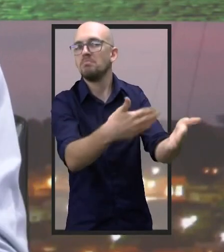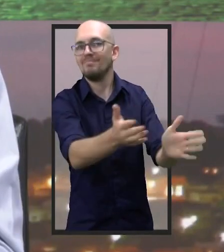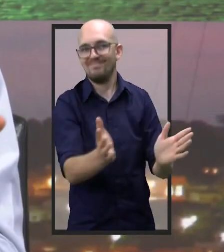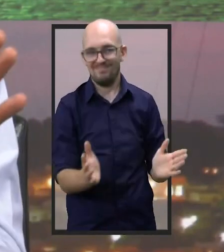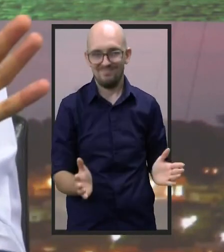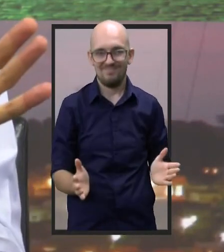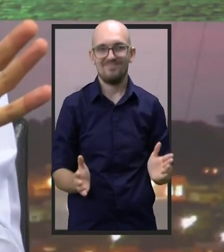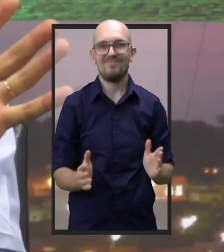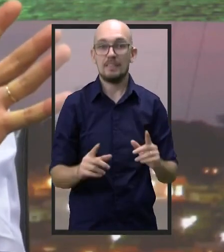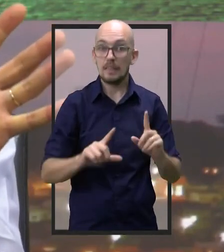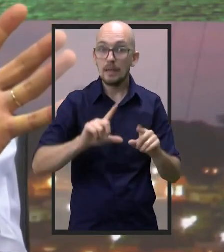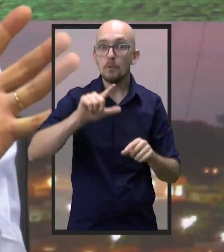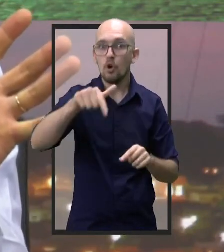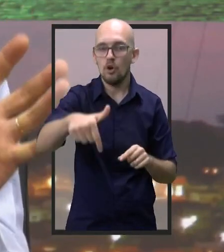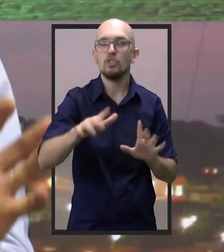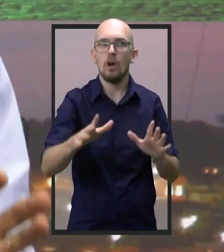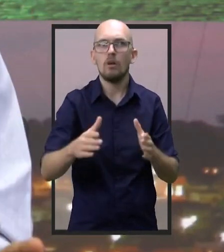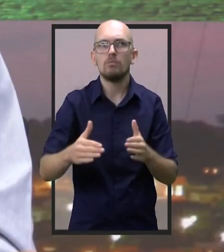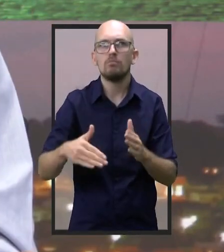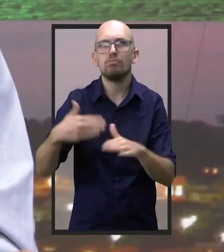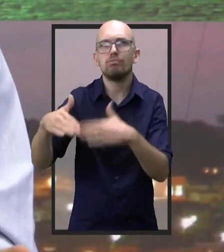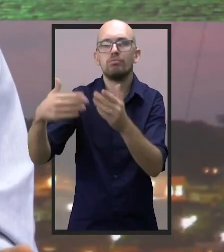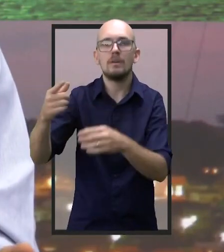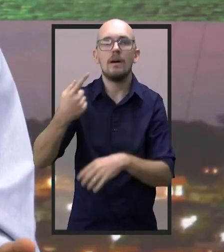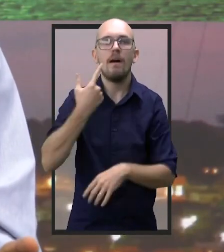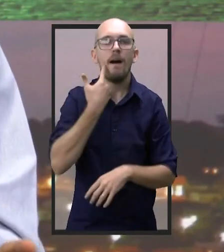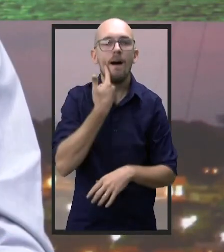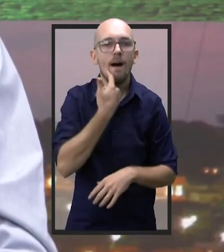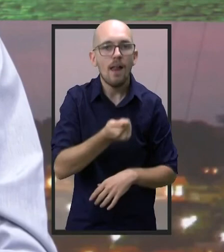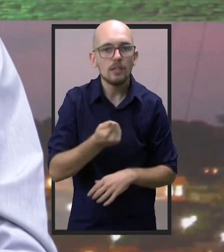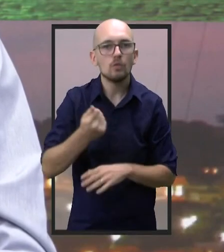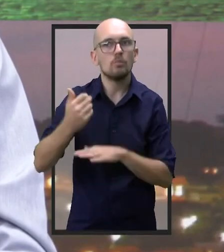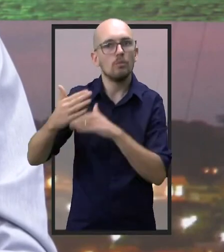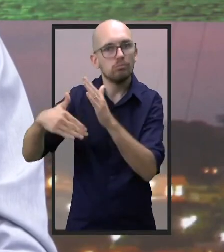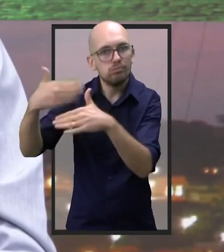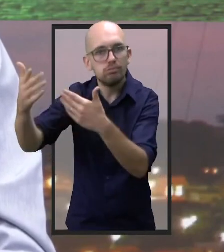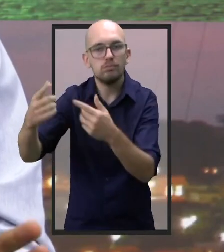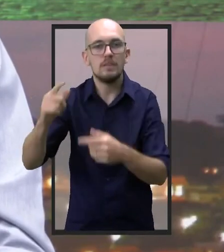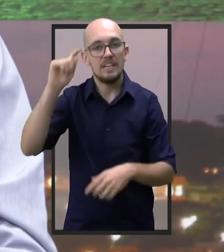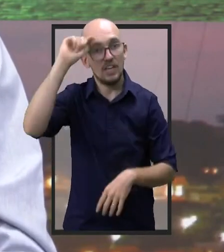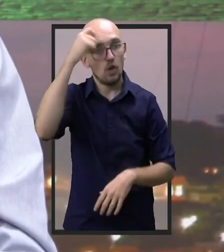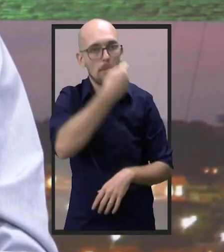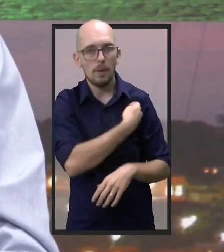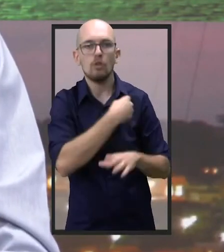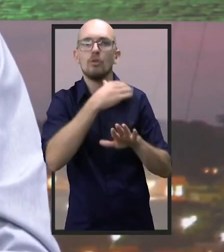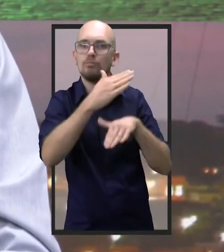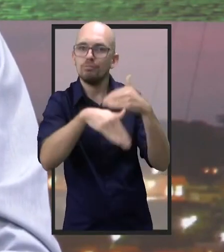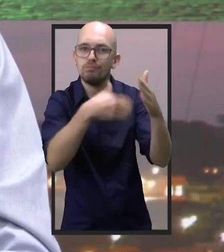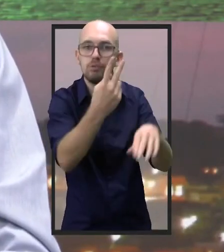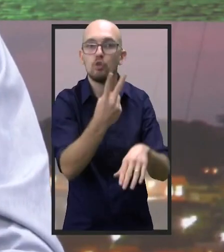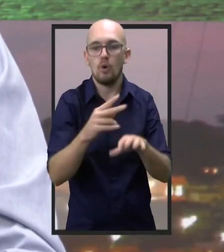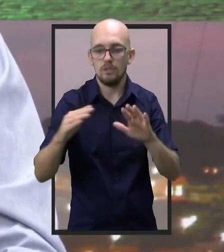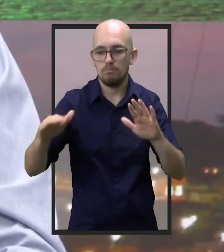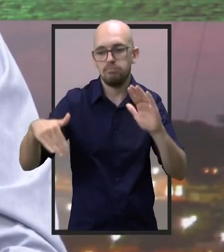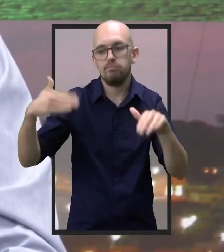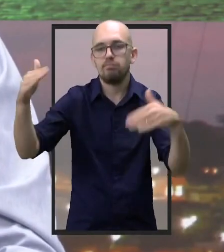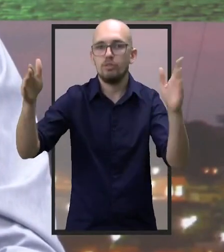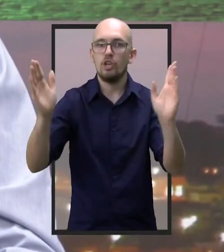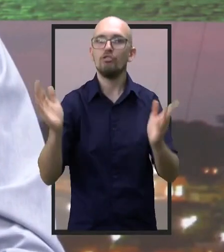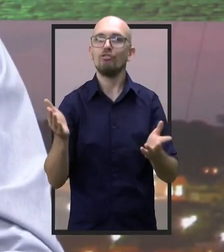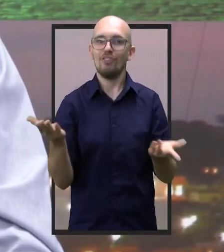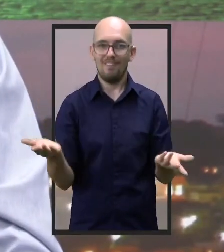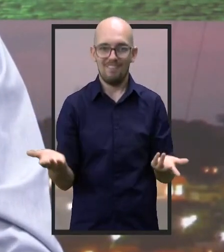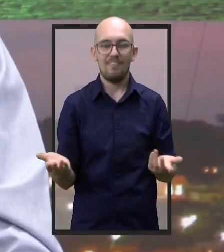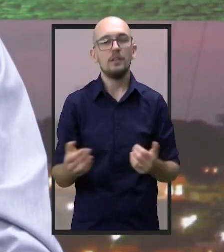crescendo. Cresceu para a região de Araçatuba e região de Rio Preto. São duas questões que cresceram. Então,